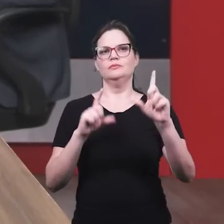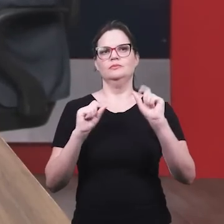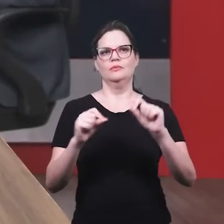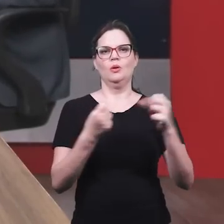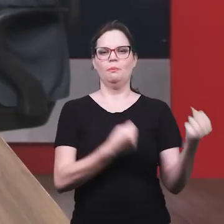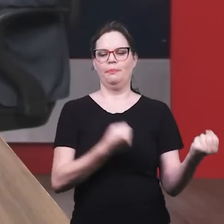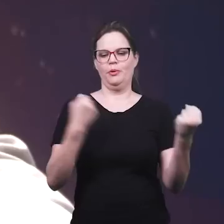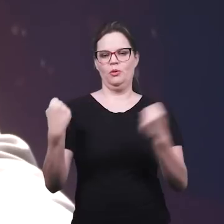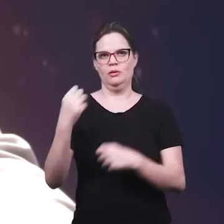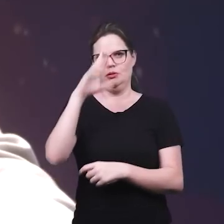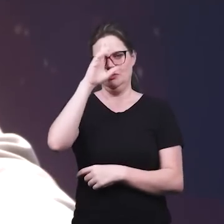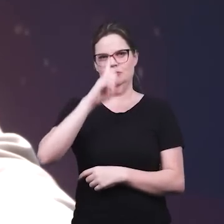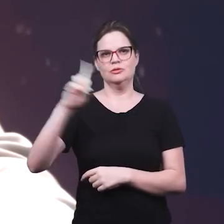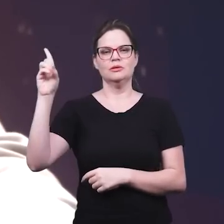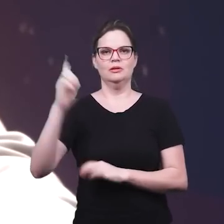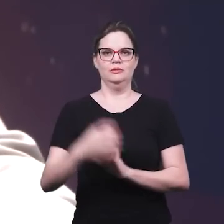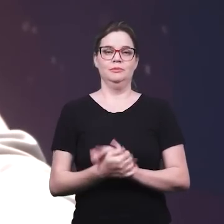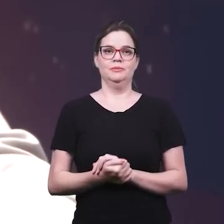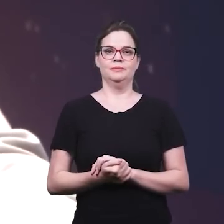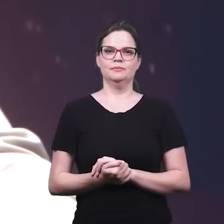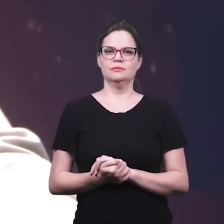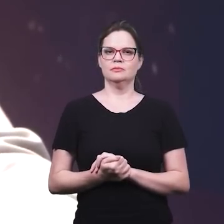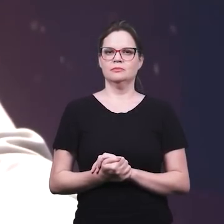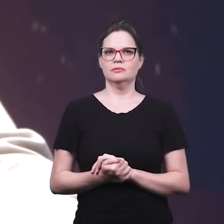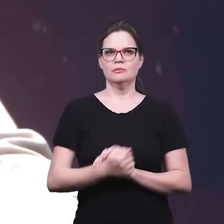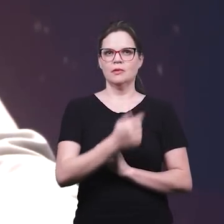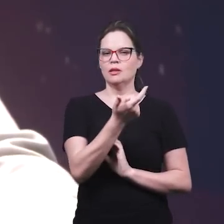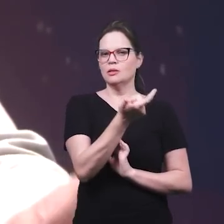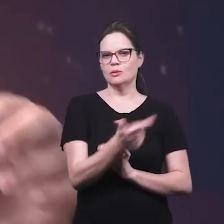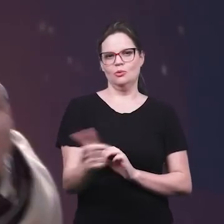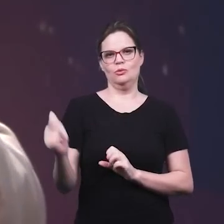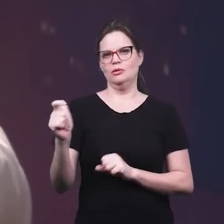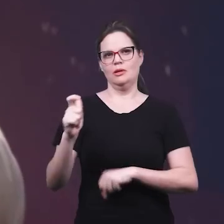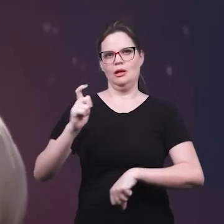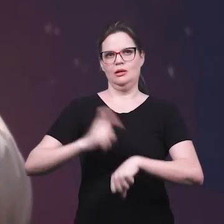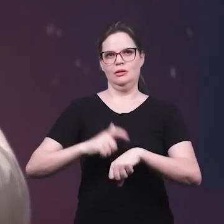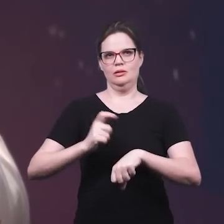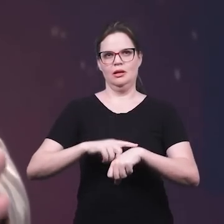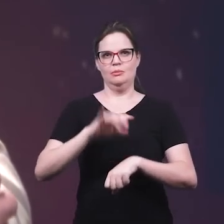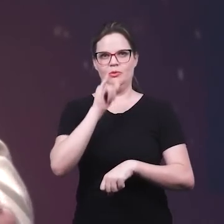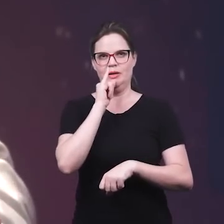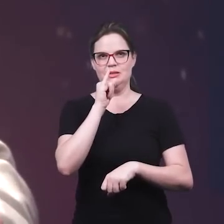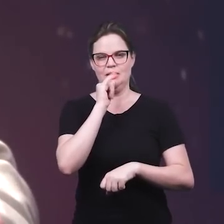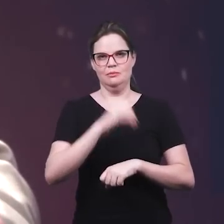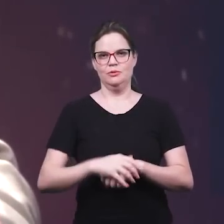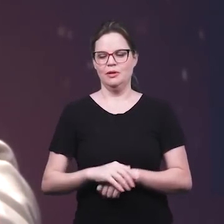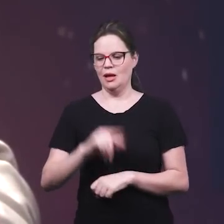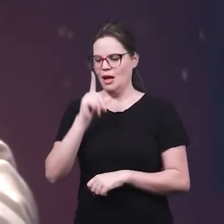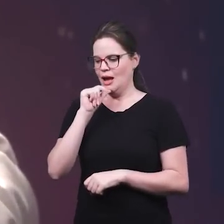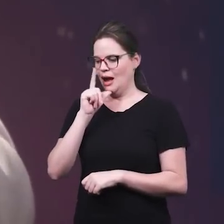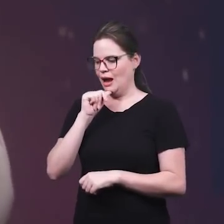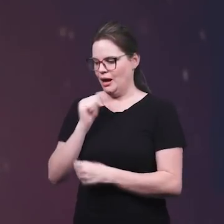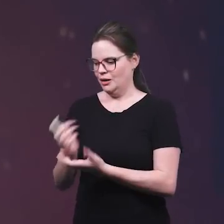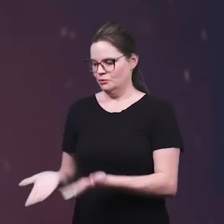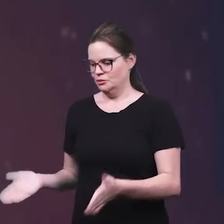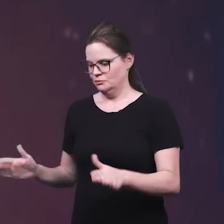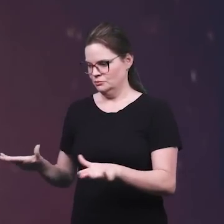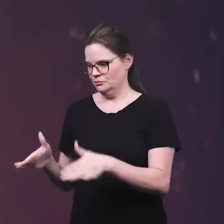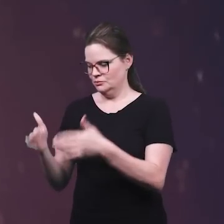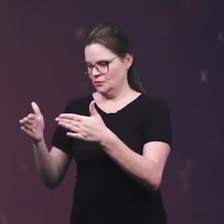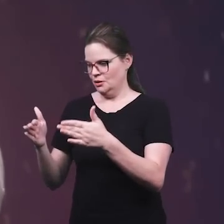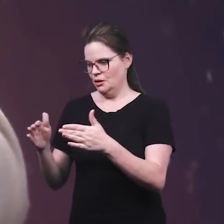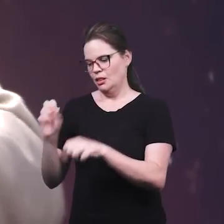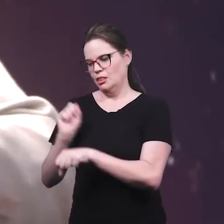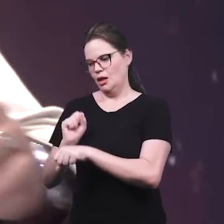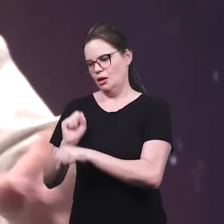do poder de Deus. Não existe tempo entre a água ser colocada na talha e ser transformada em